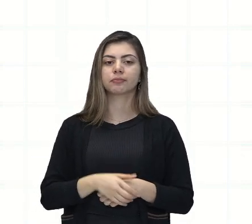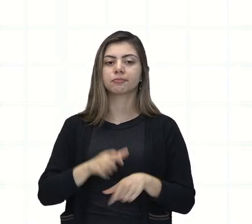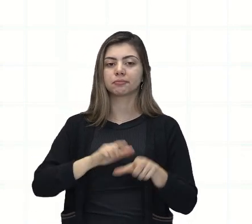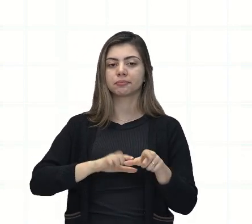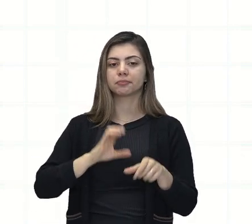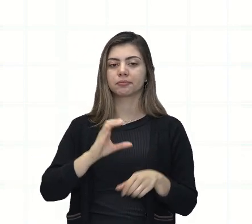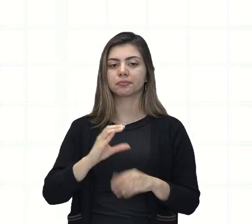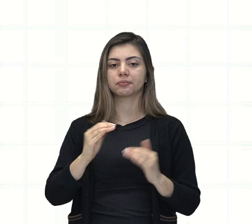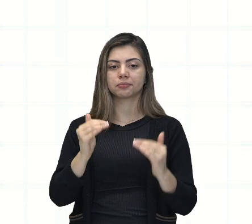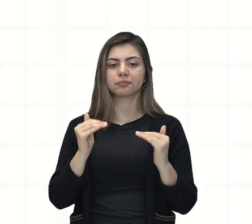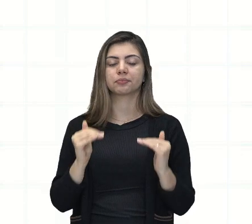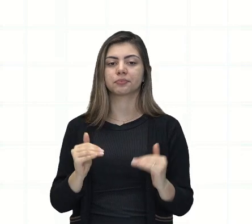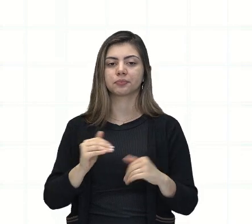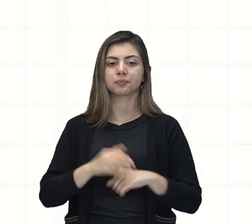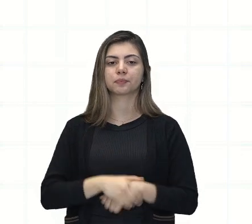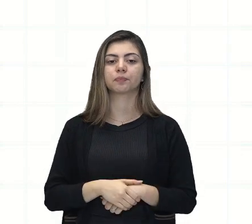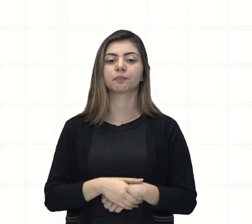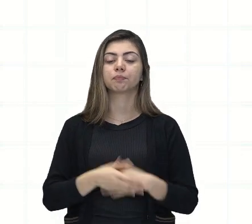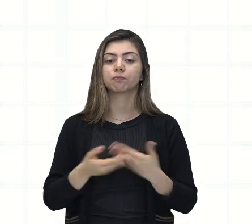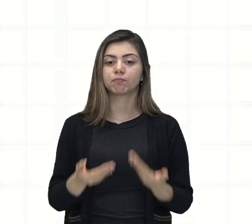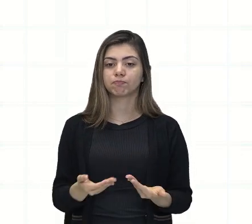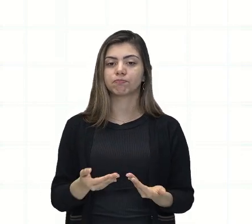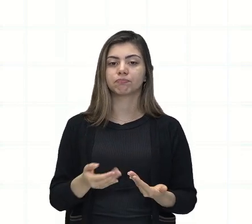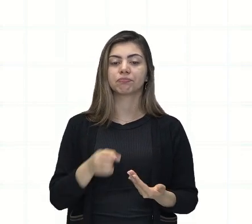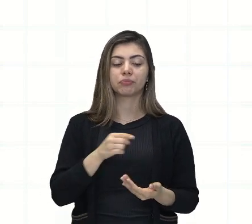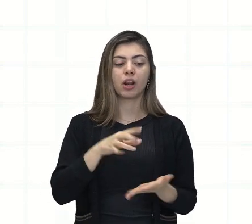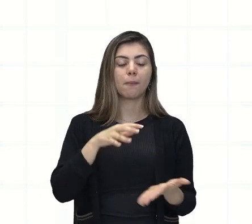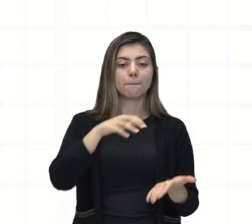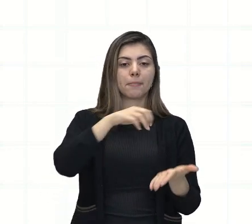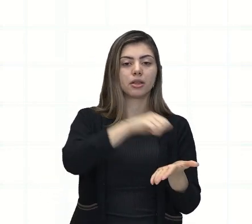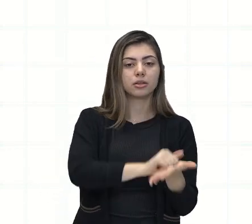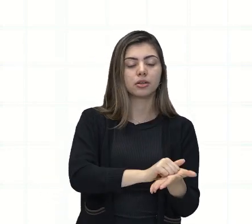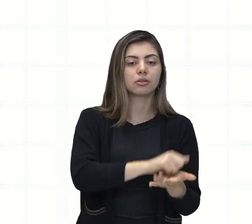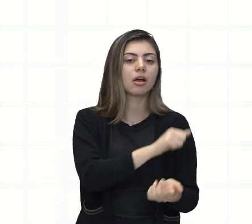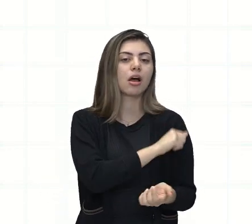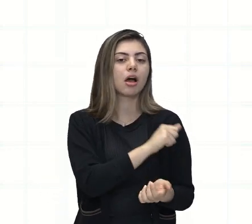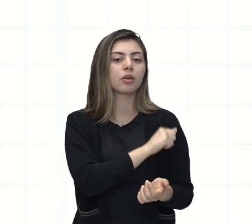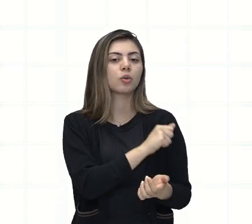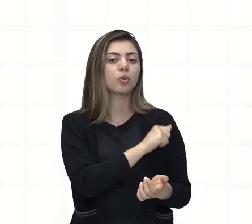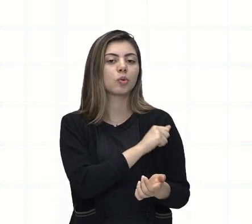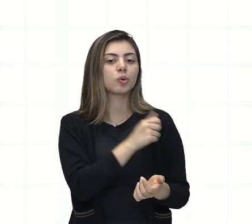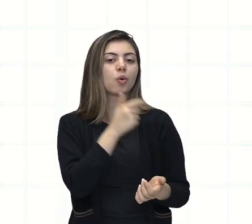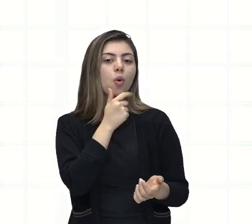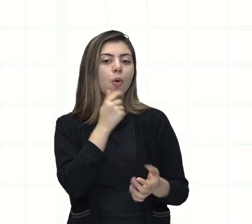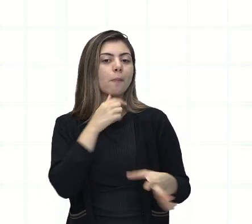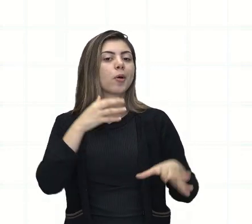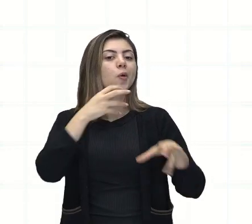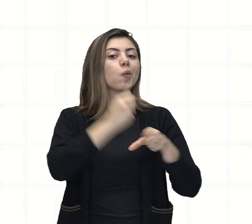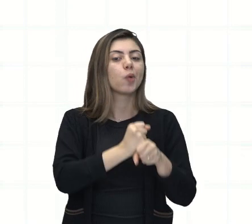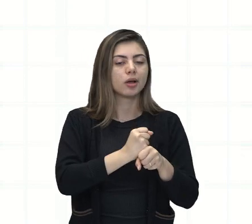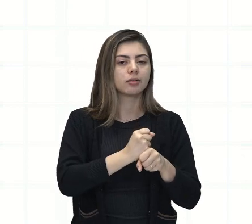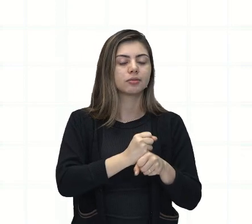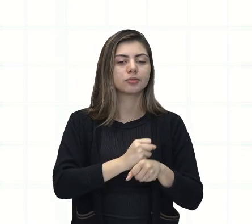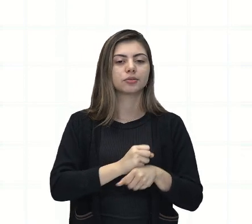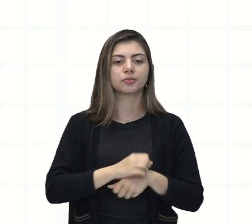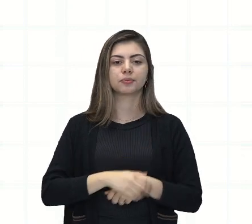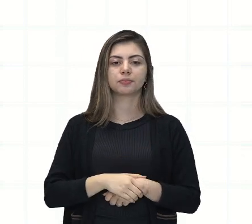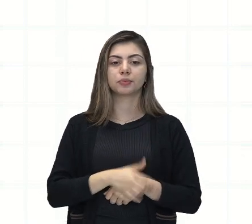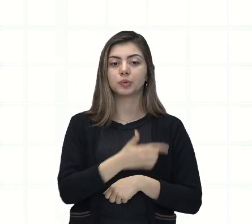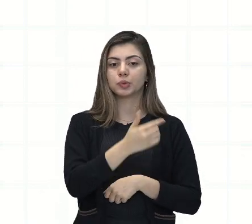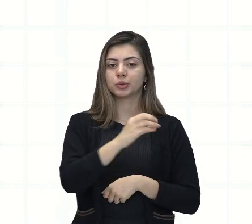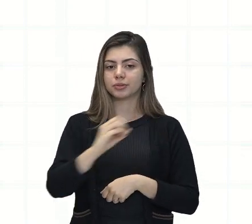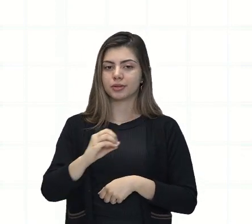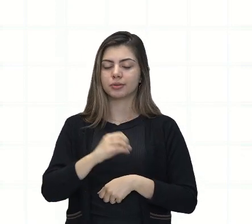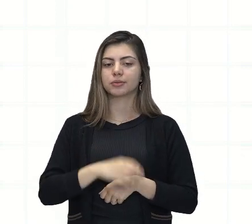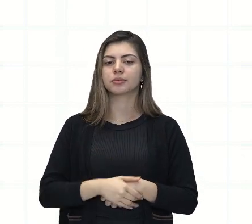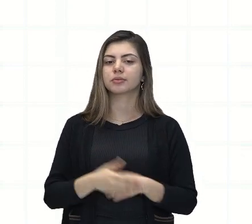C, ao todo, 200 alunos estão matriculados. Então, nós temos